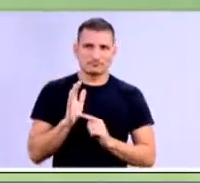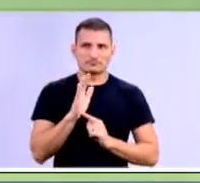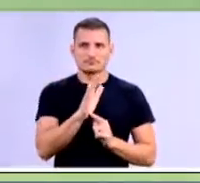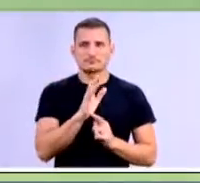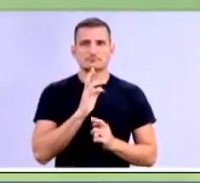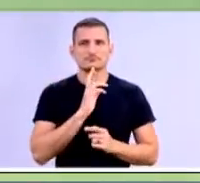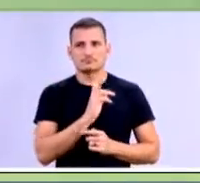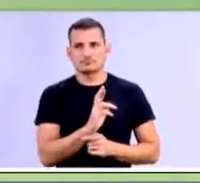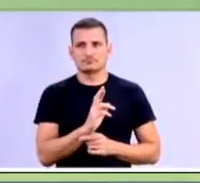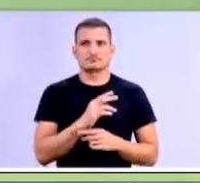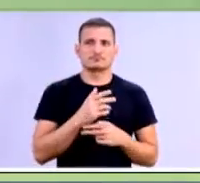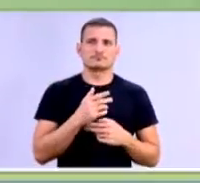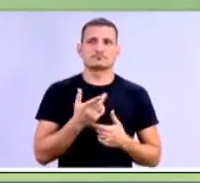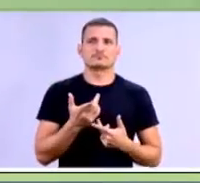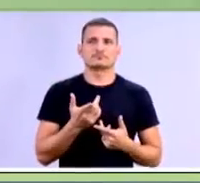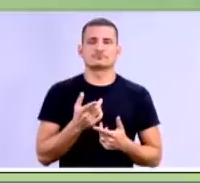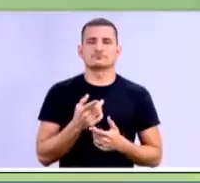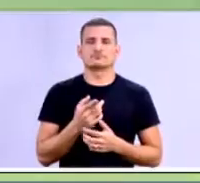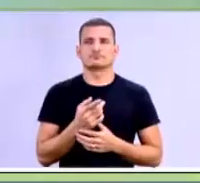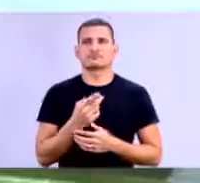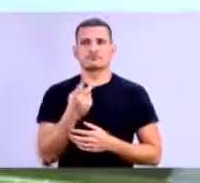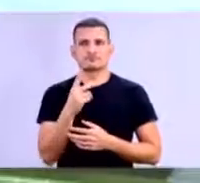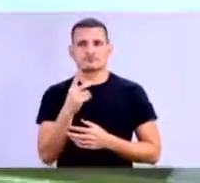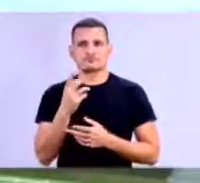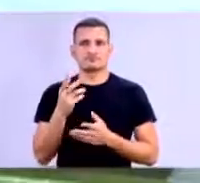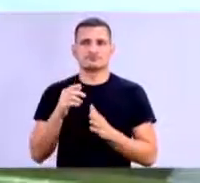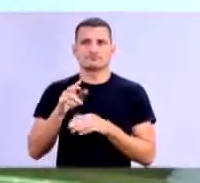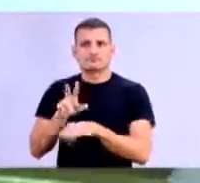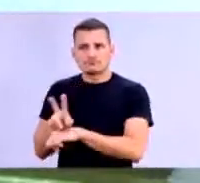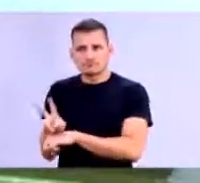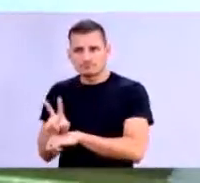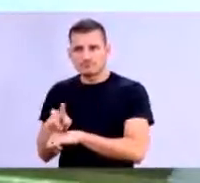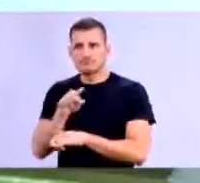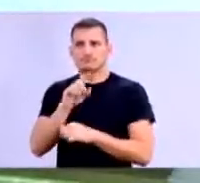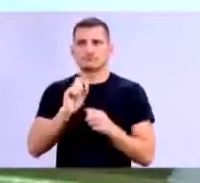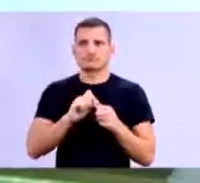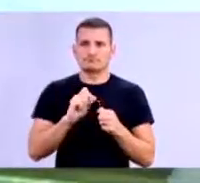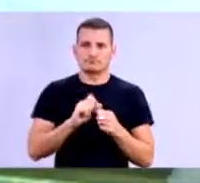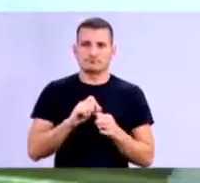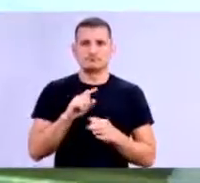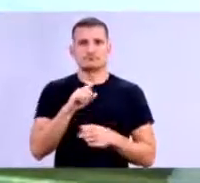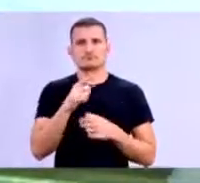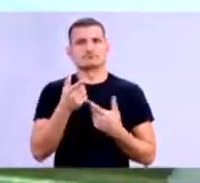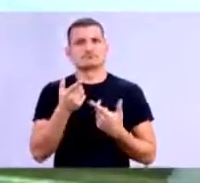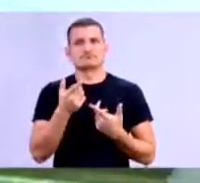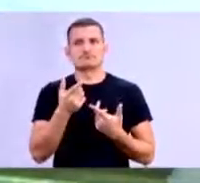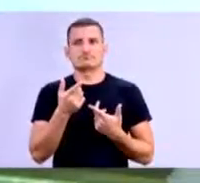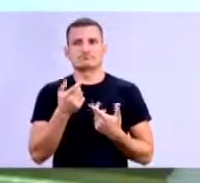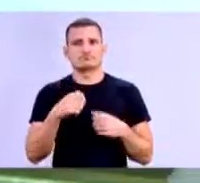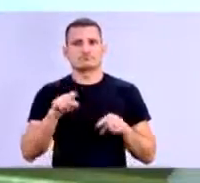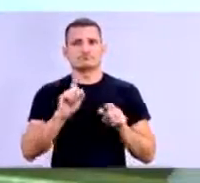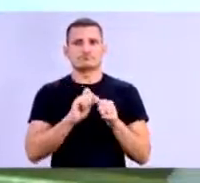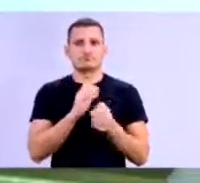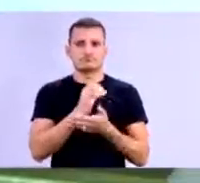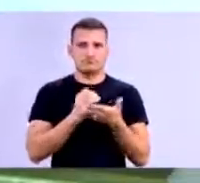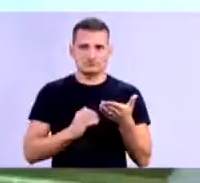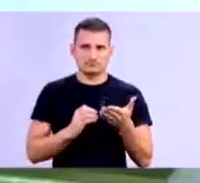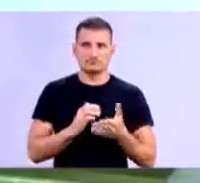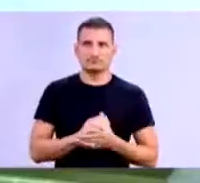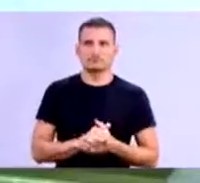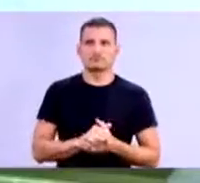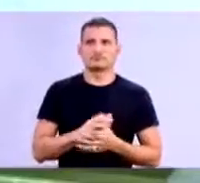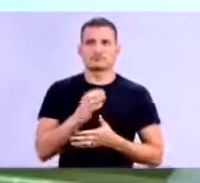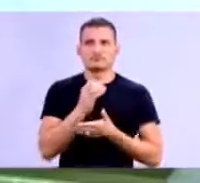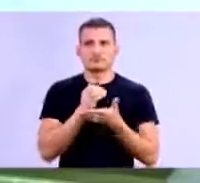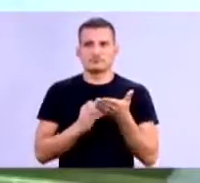respostas dessa vistoria que ele foi fazer, então ele não deve fazer um ofício. O ofício, ele é